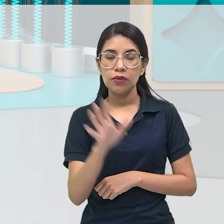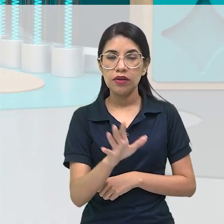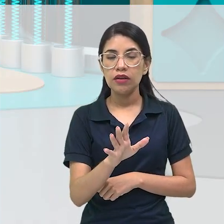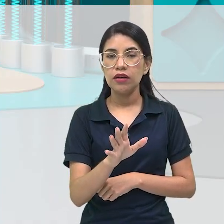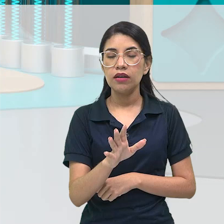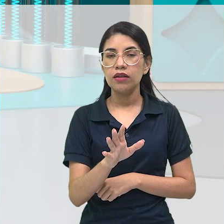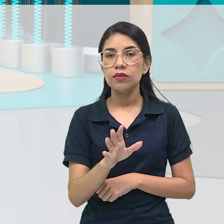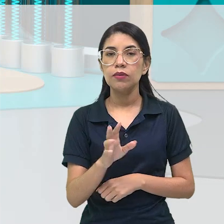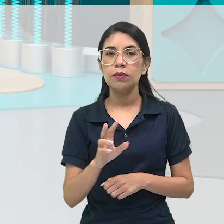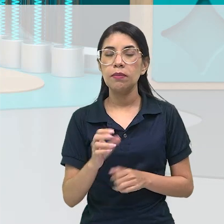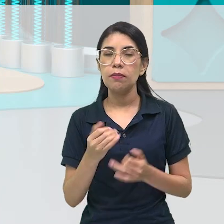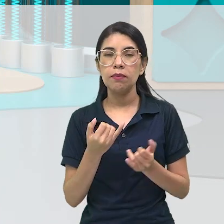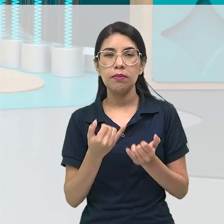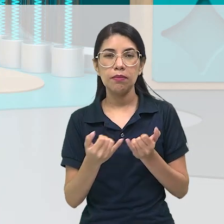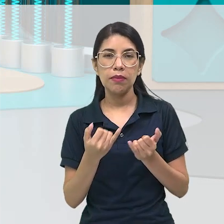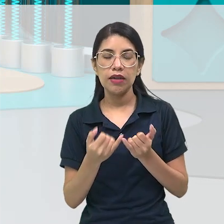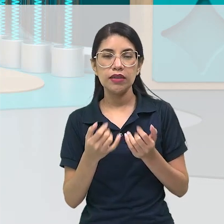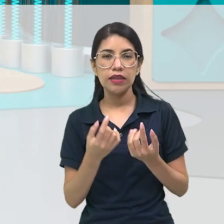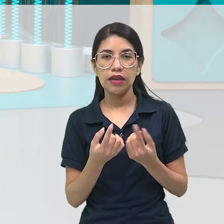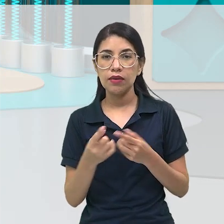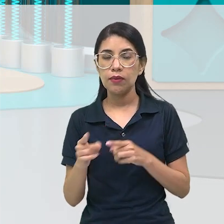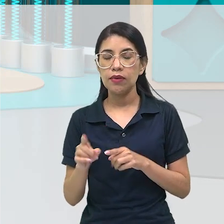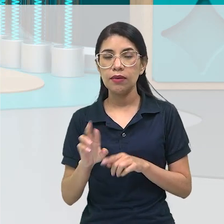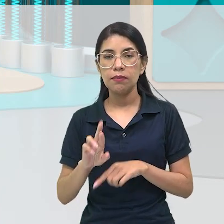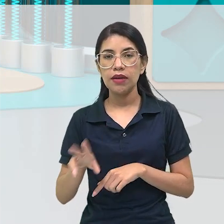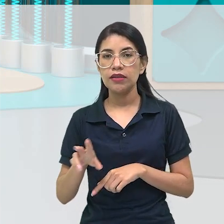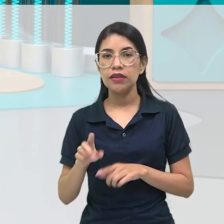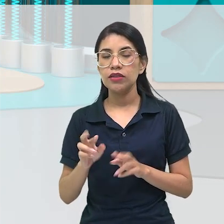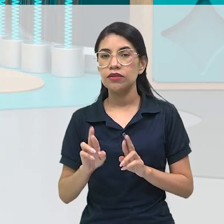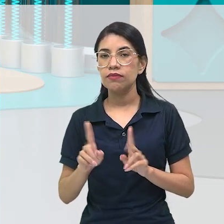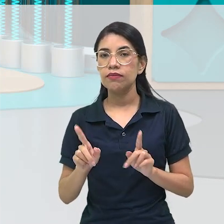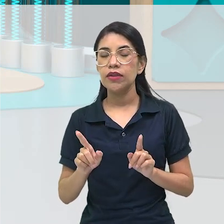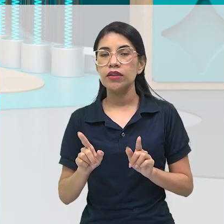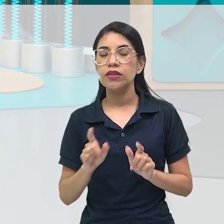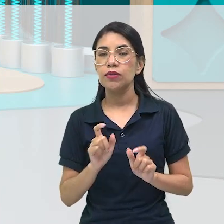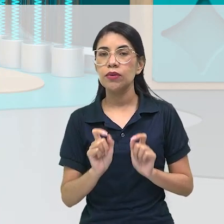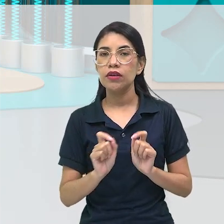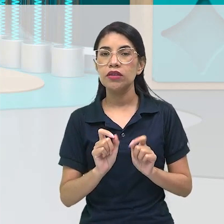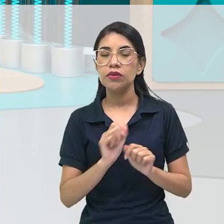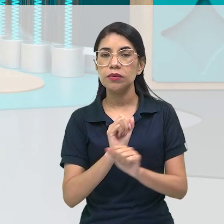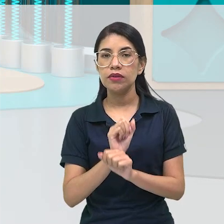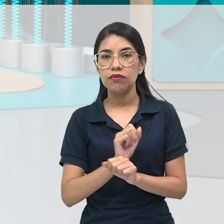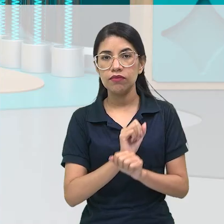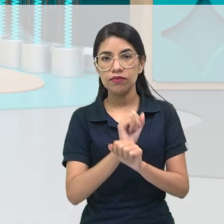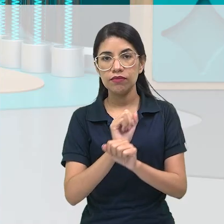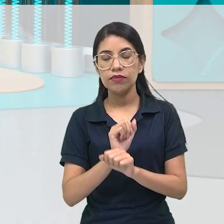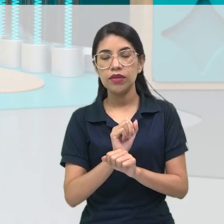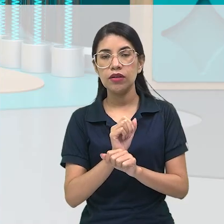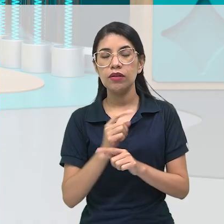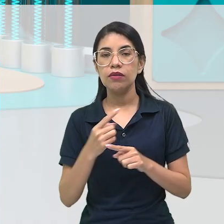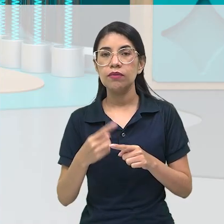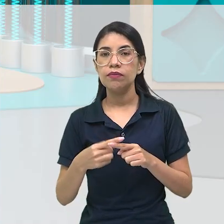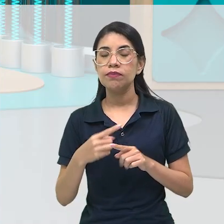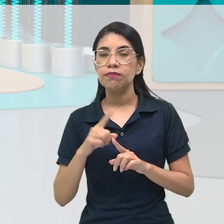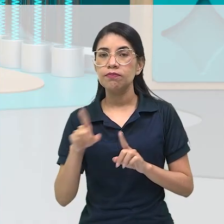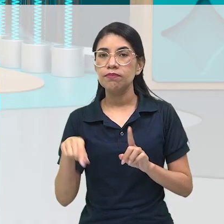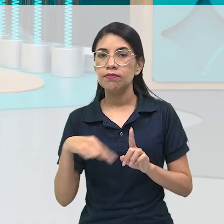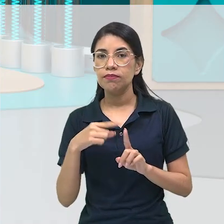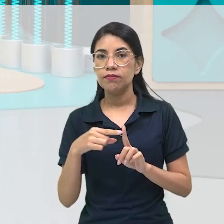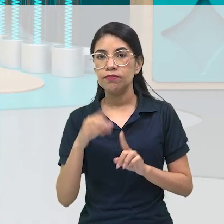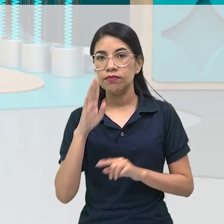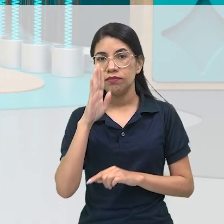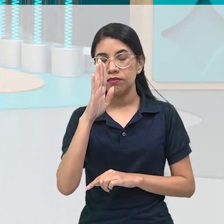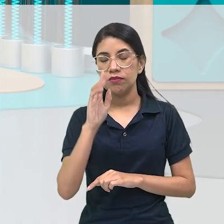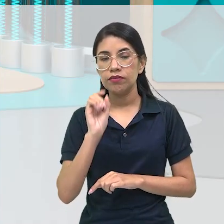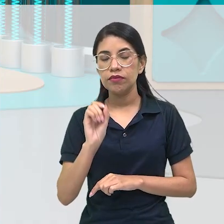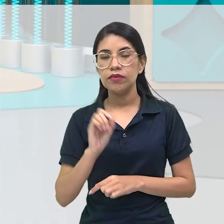de jogar a bola pareça um movimento de ataque, mas, na verdade, eles todos estão na defensiva, porque o objetivo é